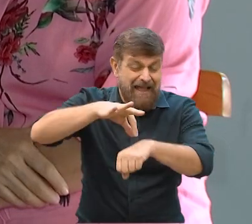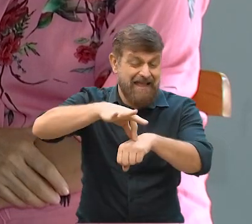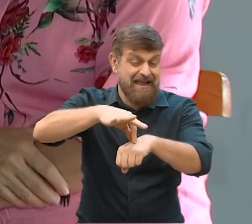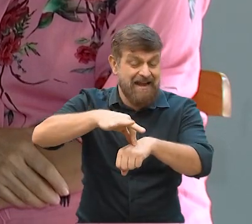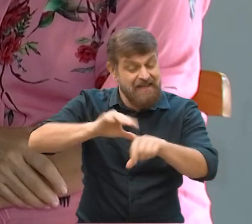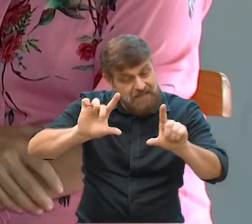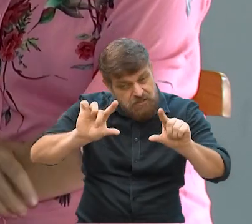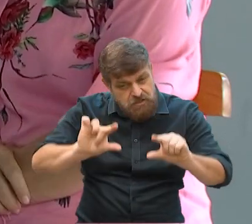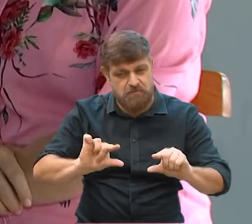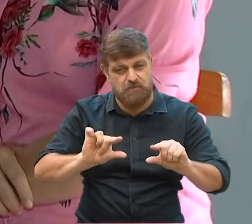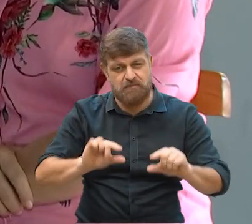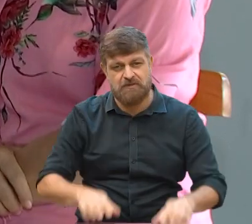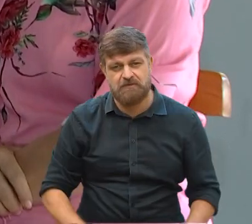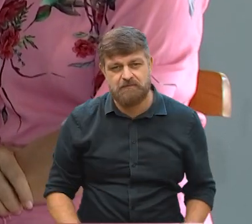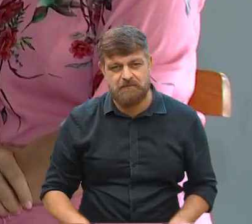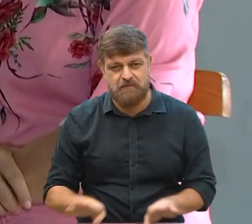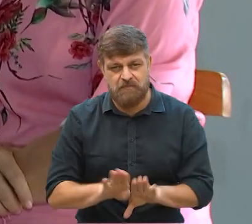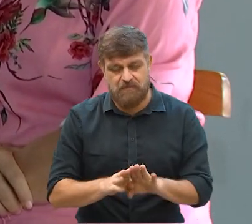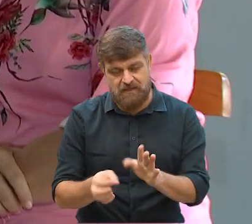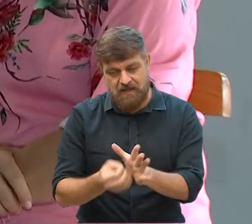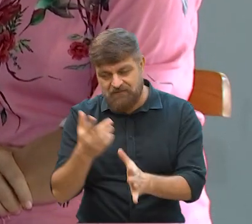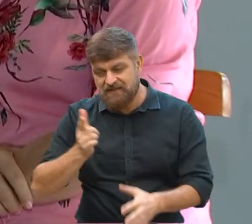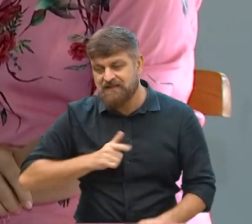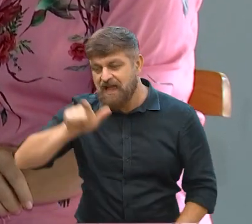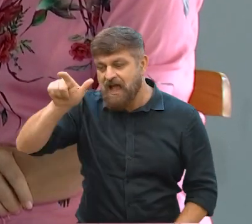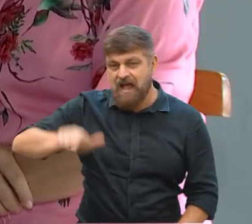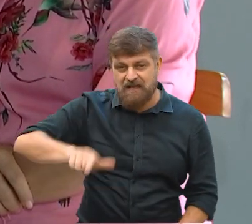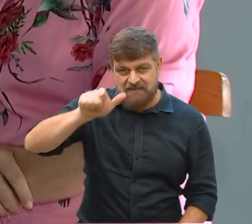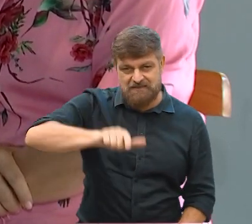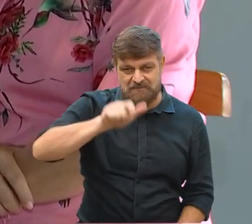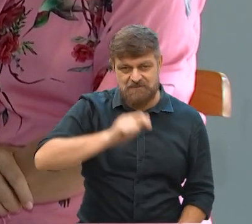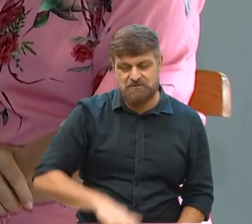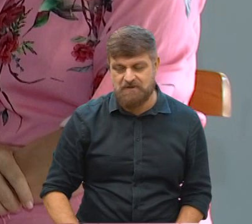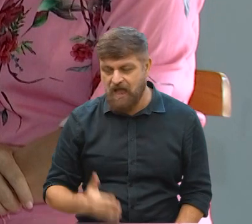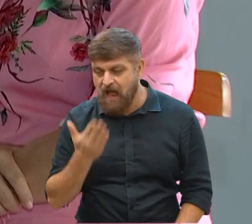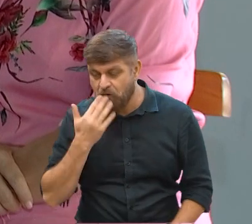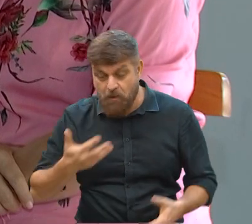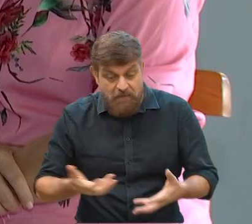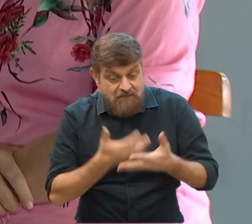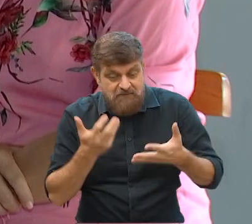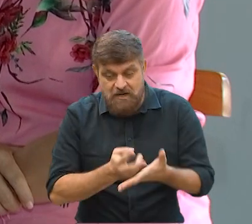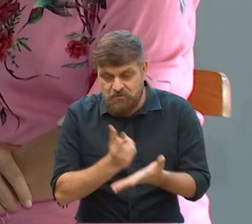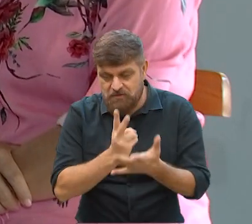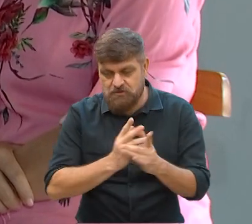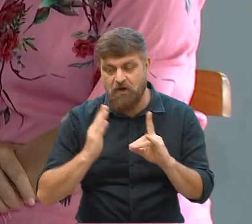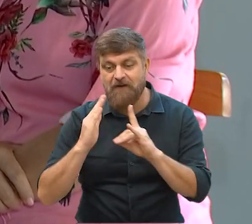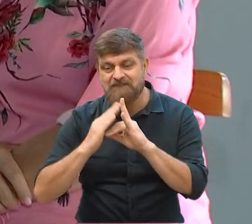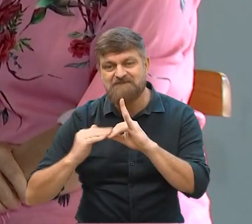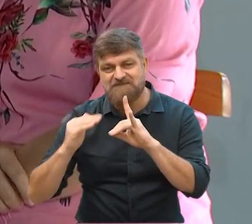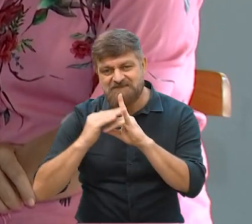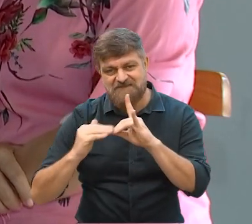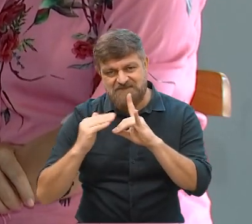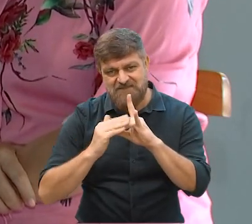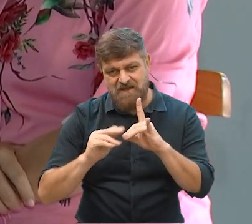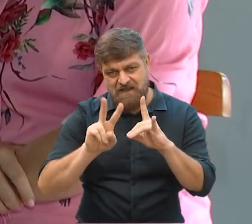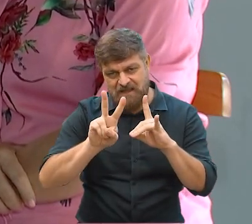necessária. Às vezes até existem os vegetarianos, por opção, os veganos,